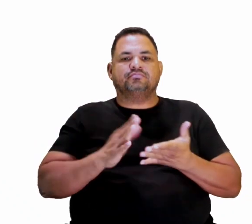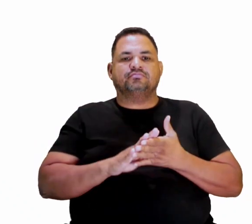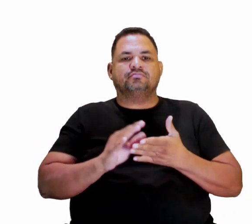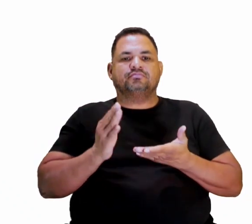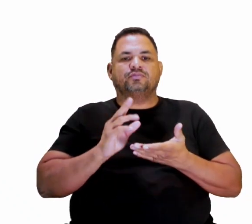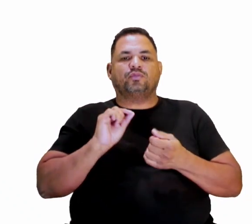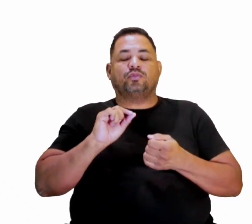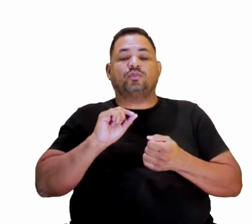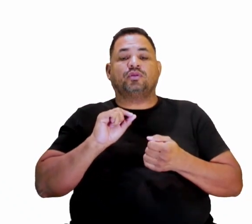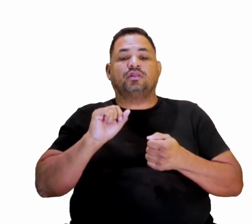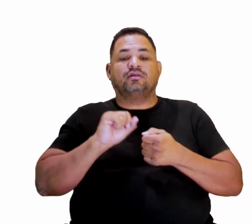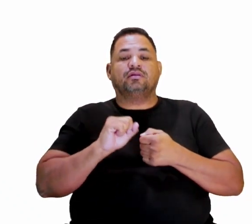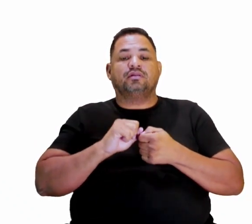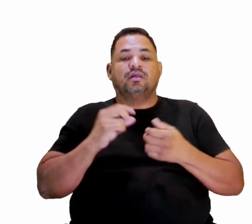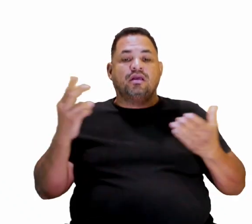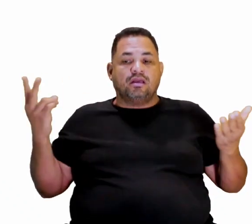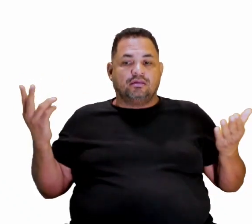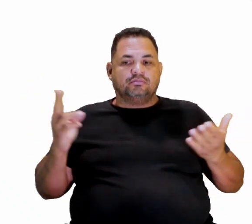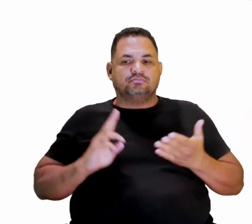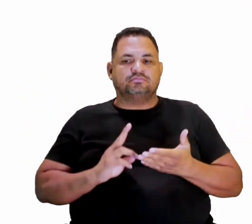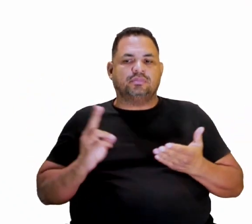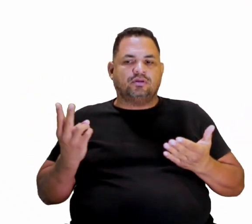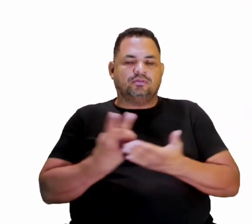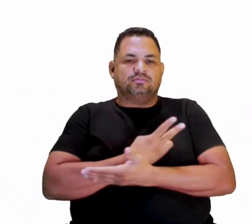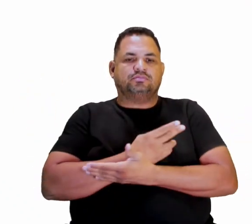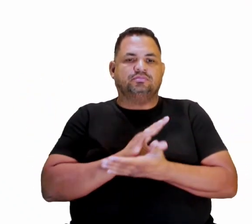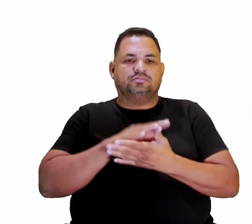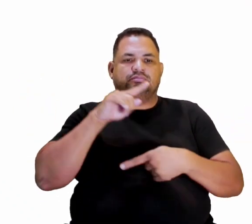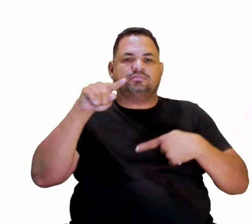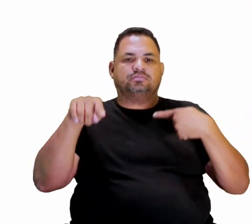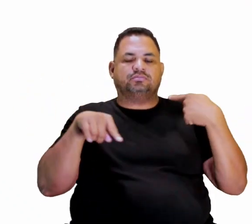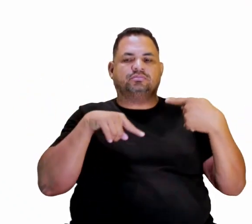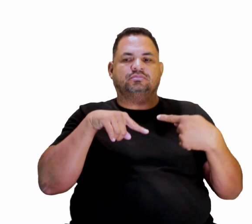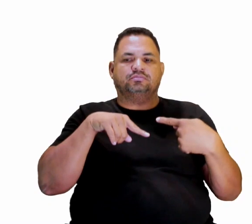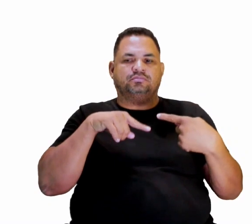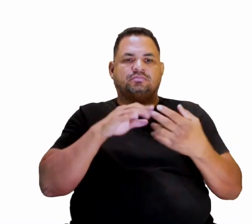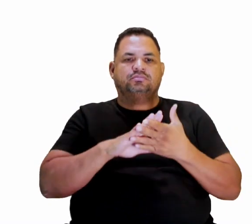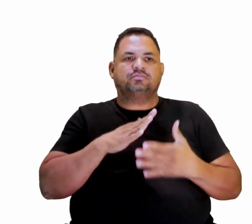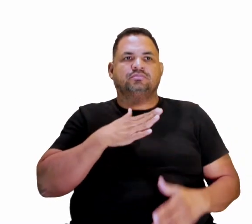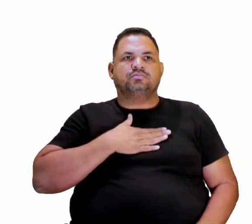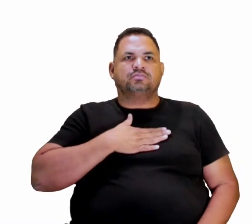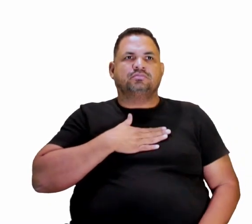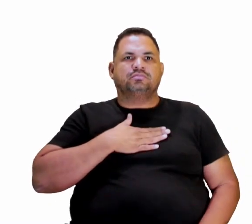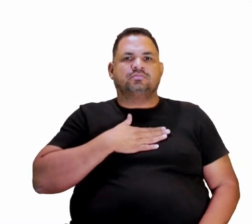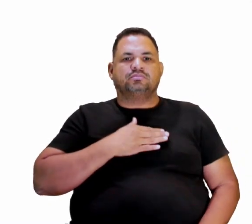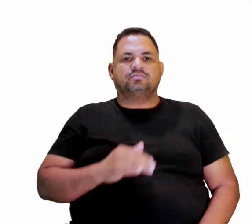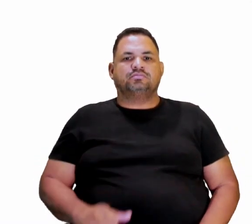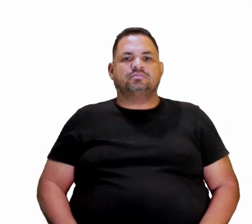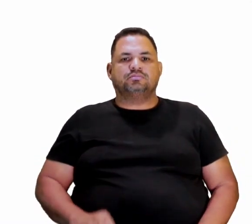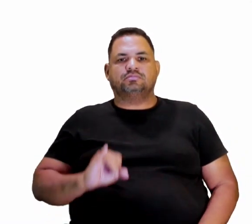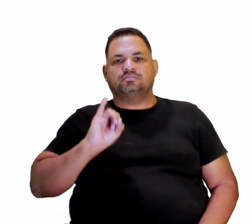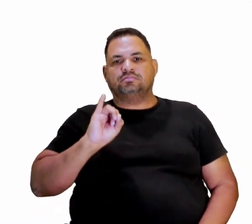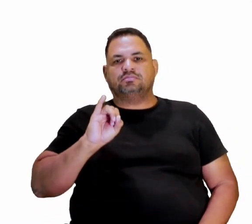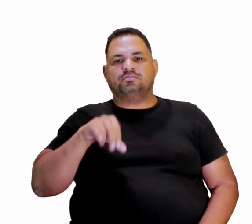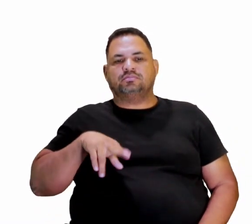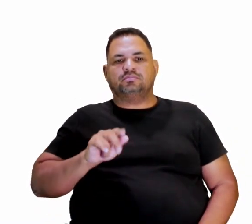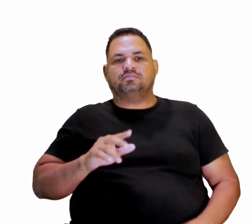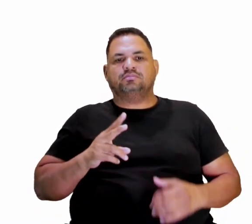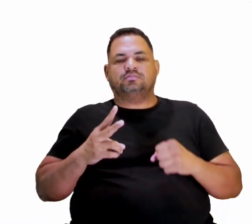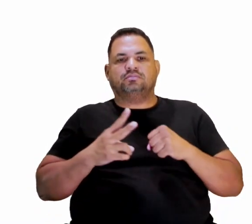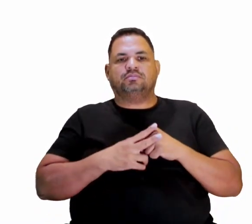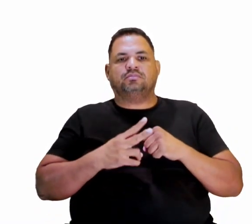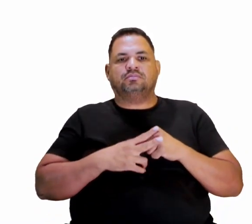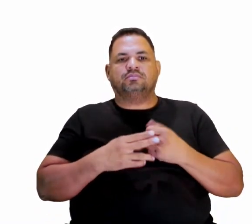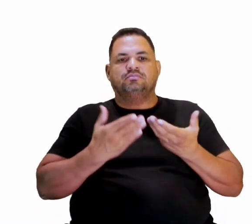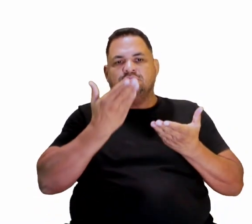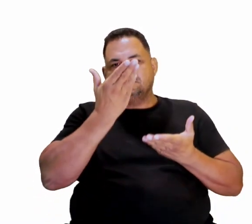em progressão, mas aqui o foco é justamente no meu ing do meu verbo to